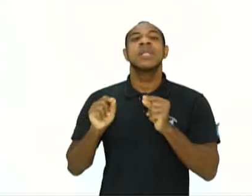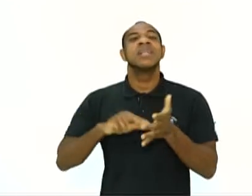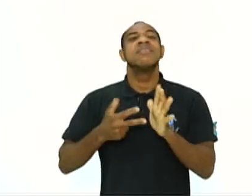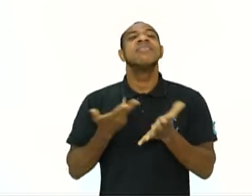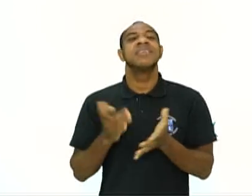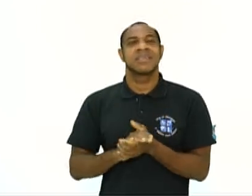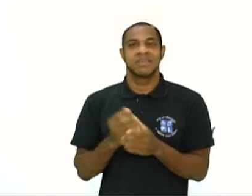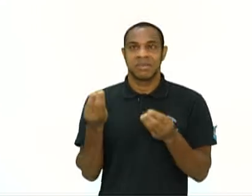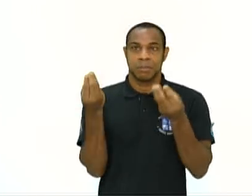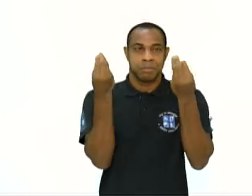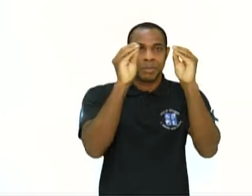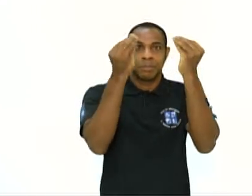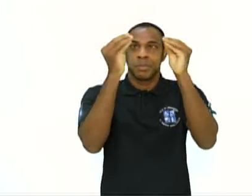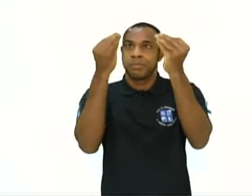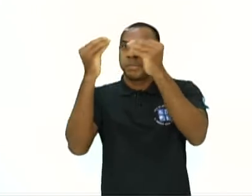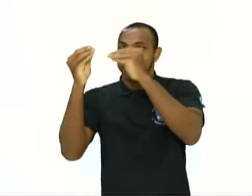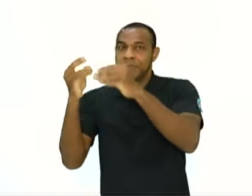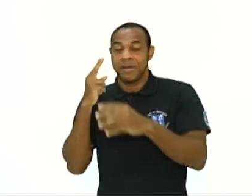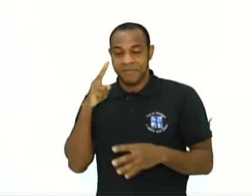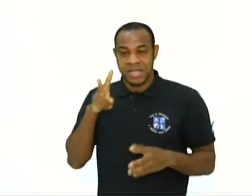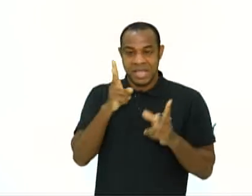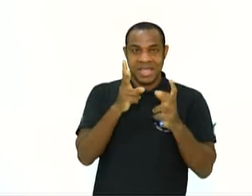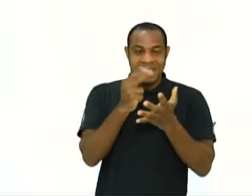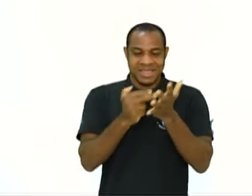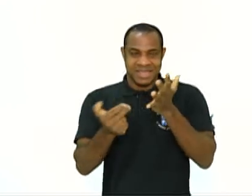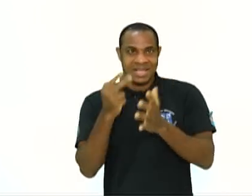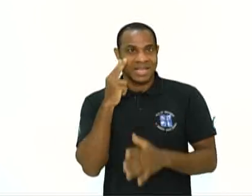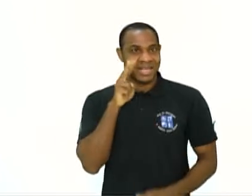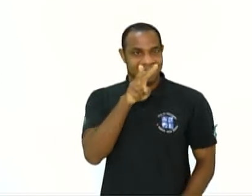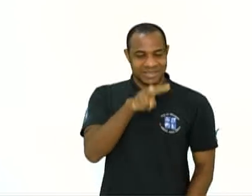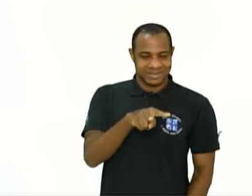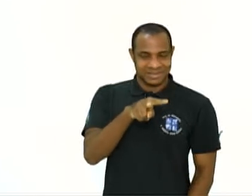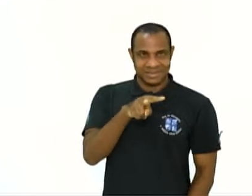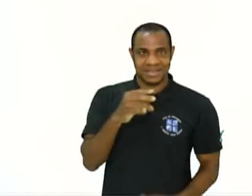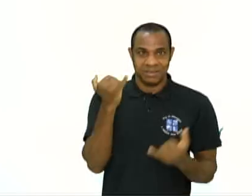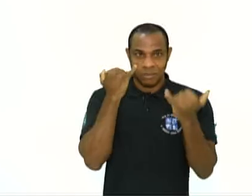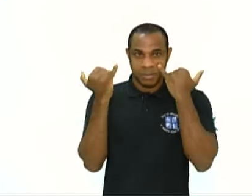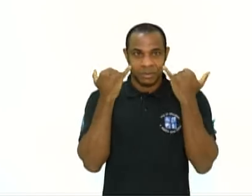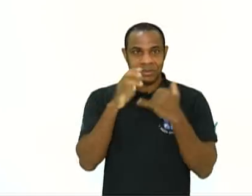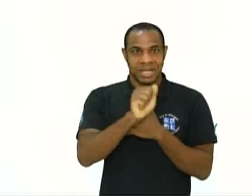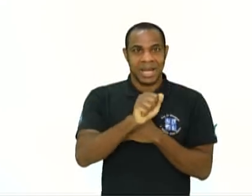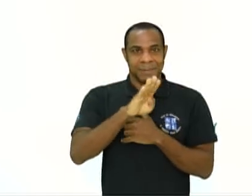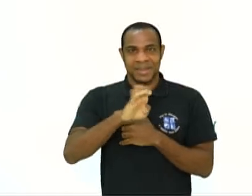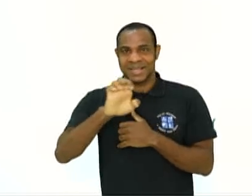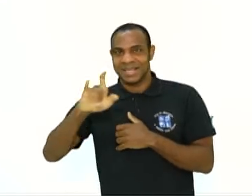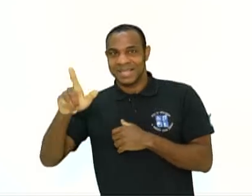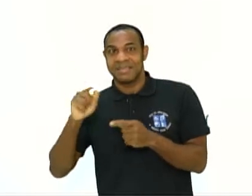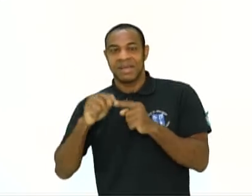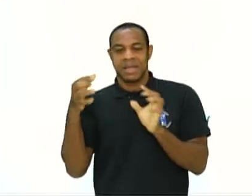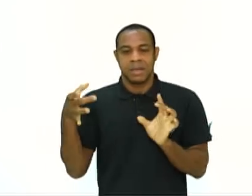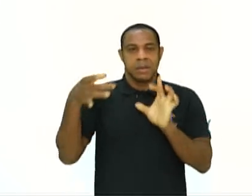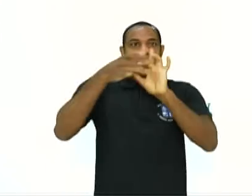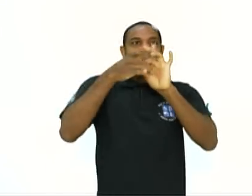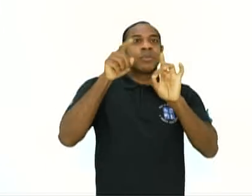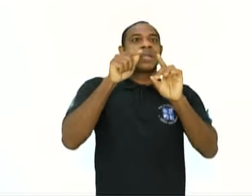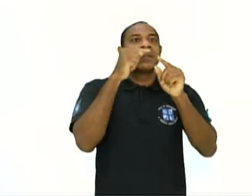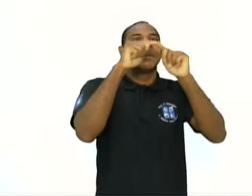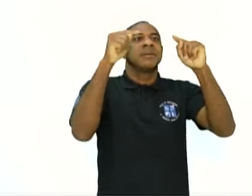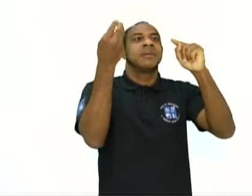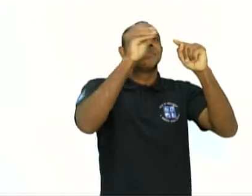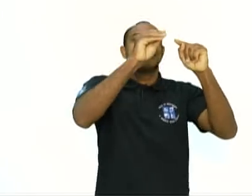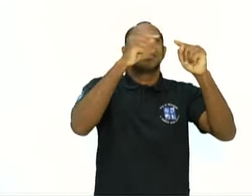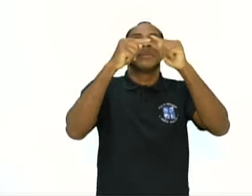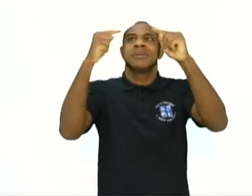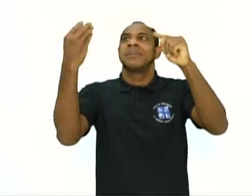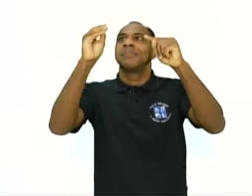with their meaning. Você vai olhar os desenhos, as informações que estão aqui e relacionar com o que ele